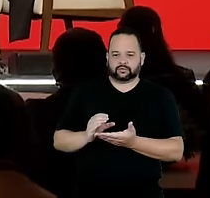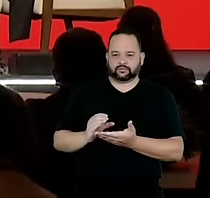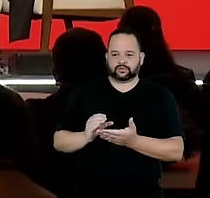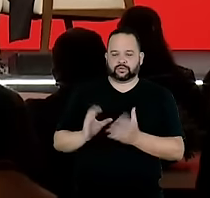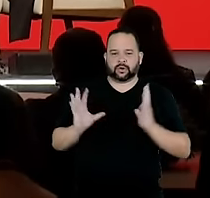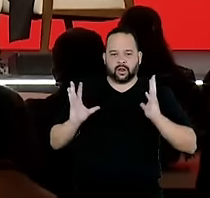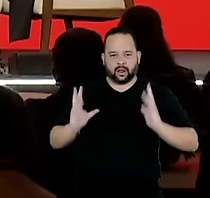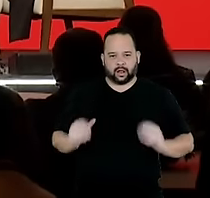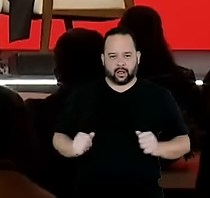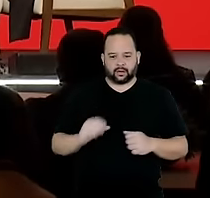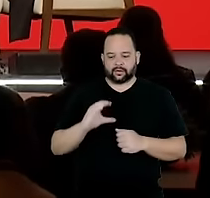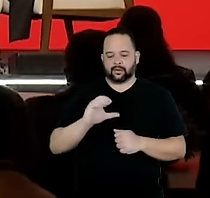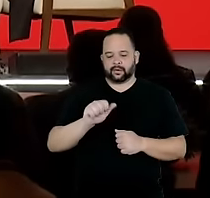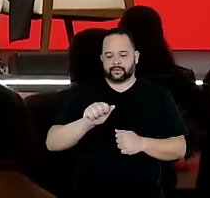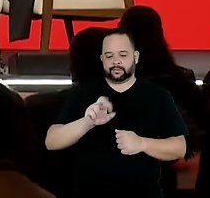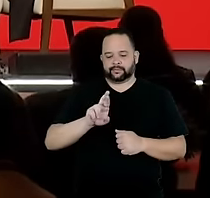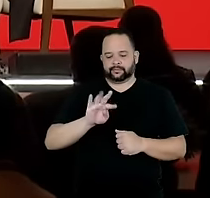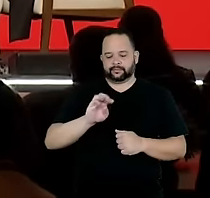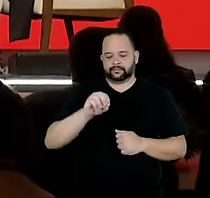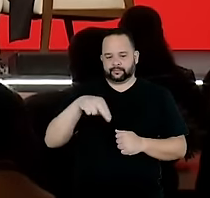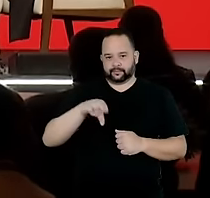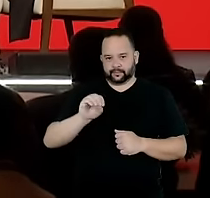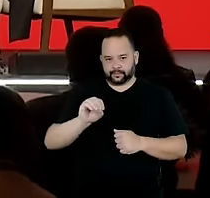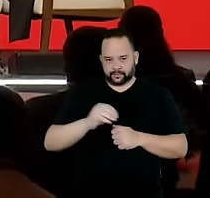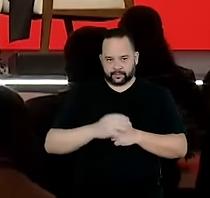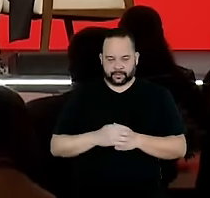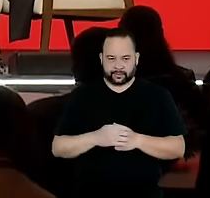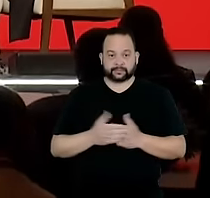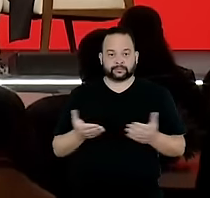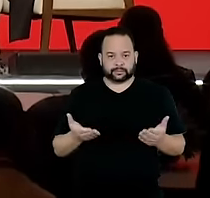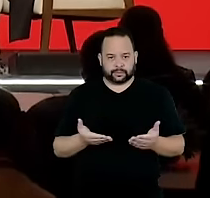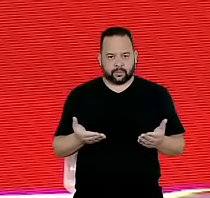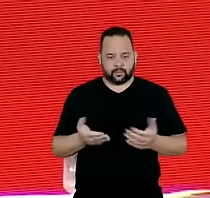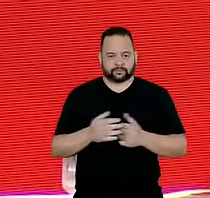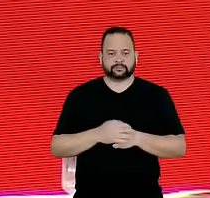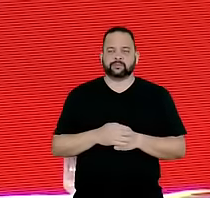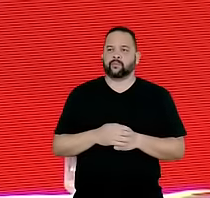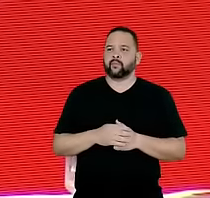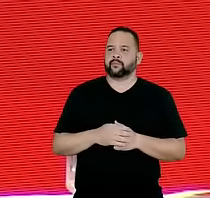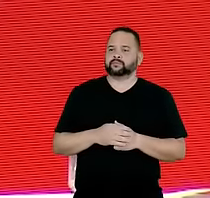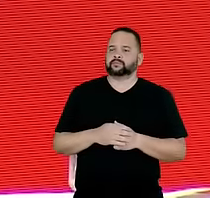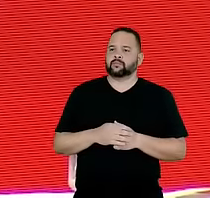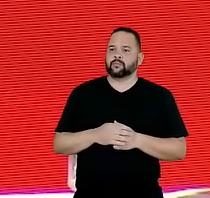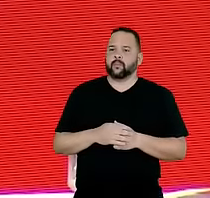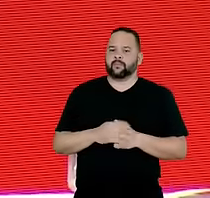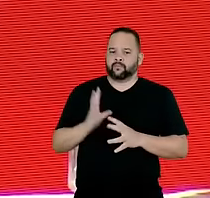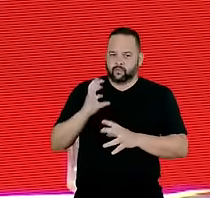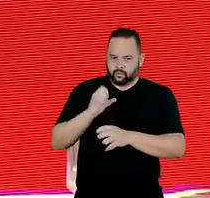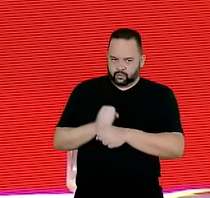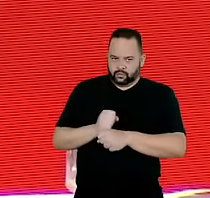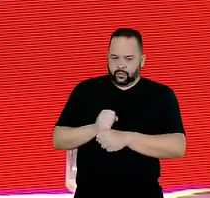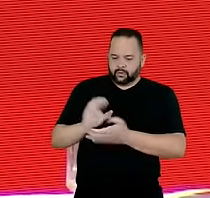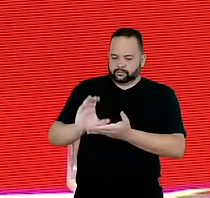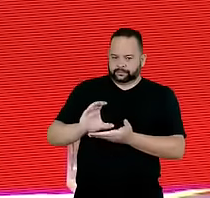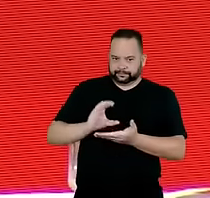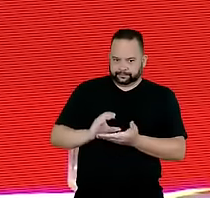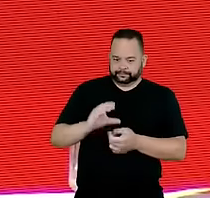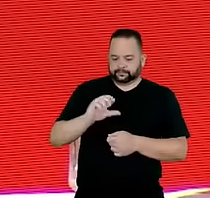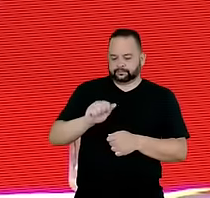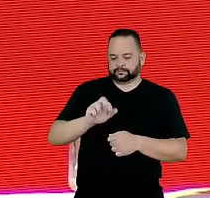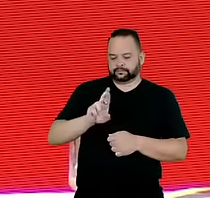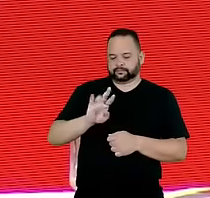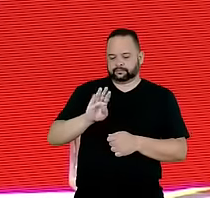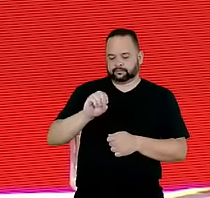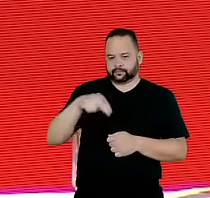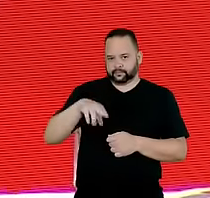isso né Eh atualmente foram gerados aí do total de crédito de carbono eh gerados no mundo o Brasil gerou